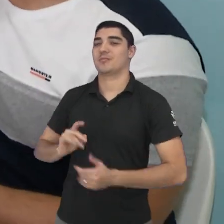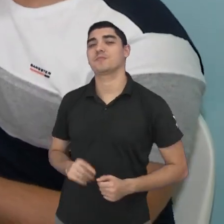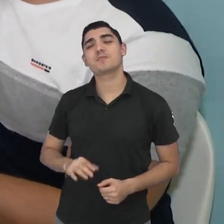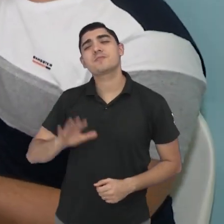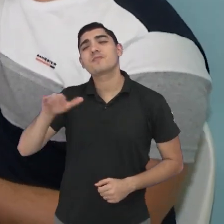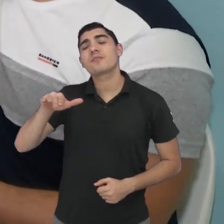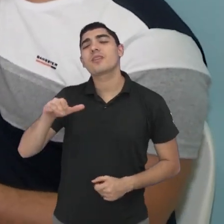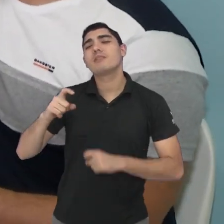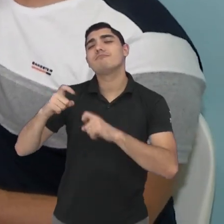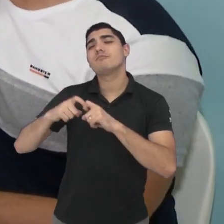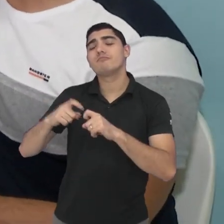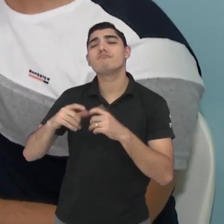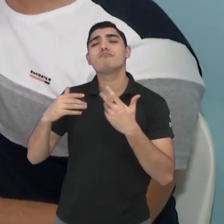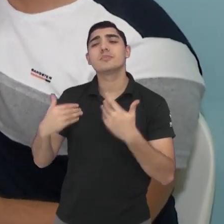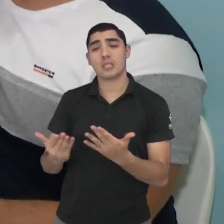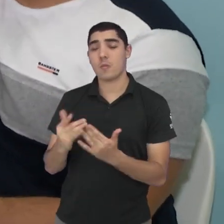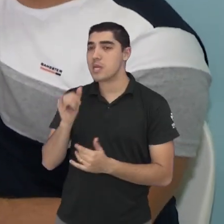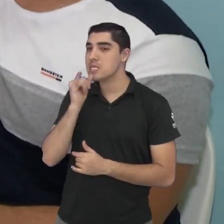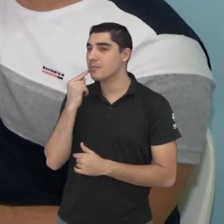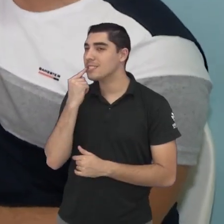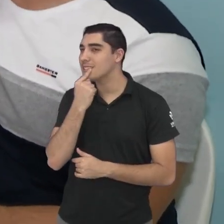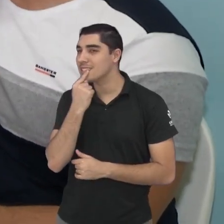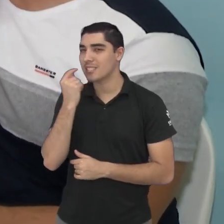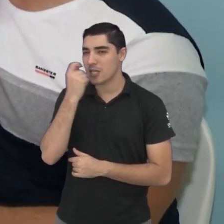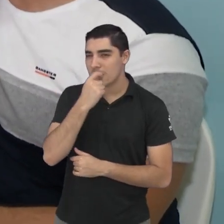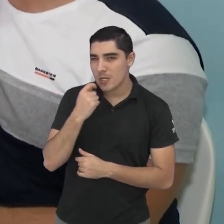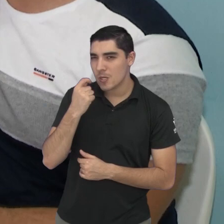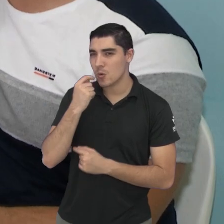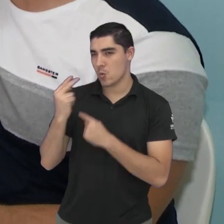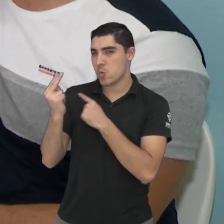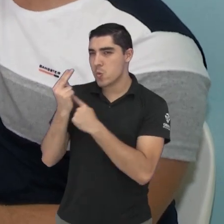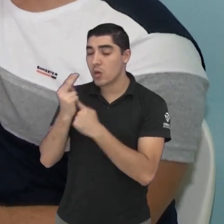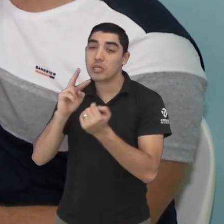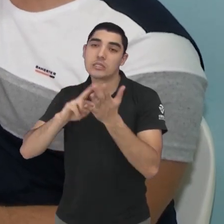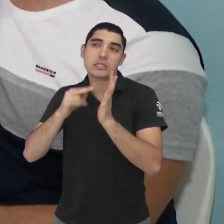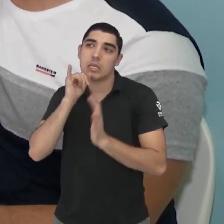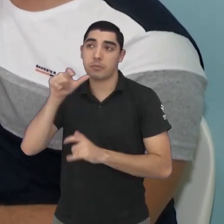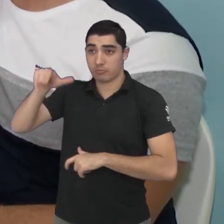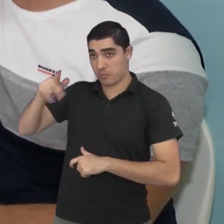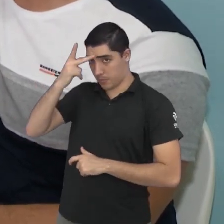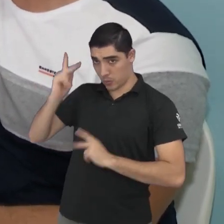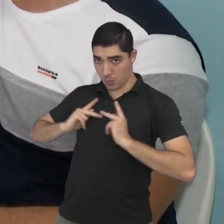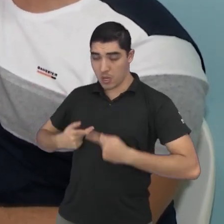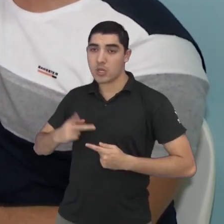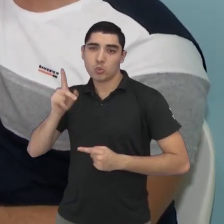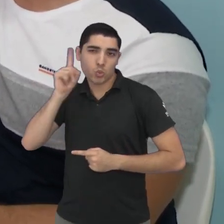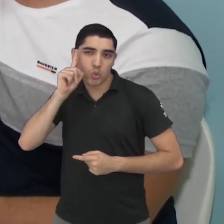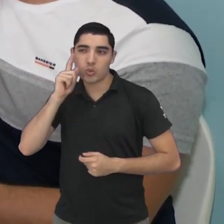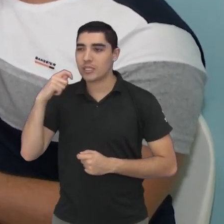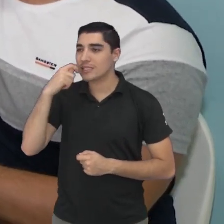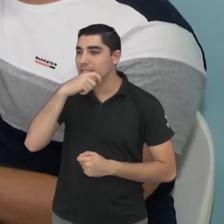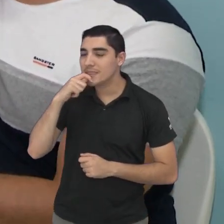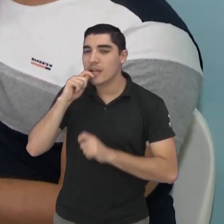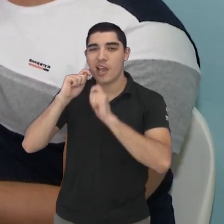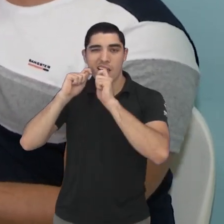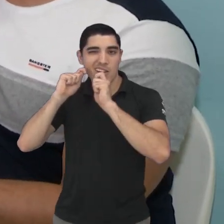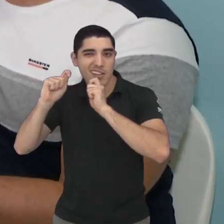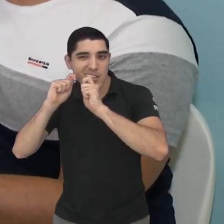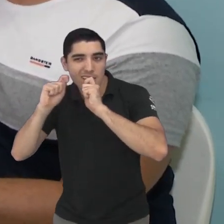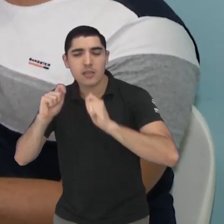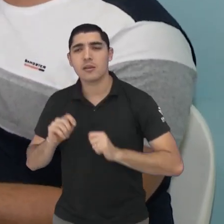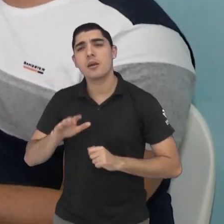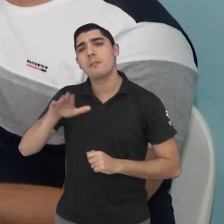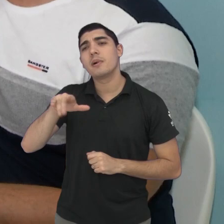quando a gente fala de cuidados odontológicos, pelo menos nos seres humanos, a gente fala de escovação todos os dias, de passar fio dental. Como é que